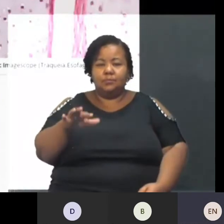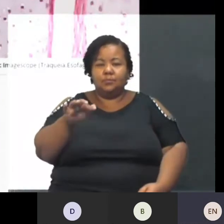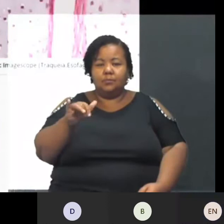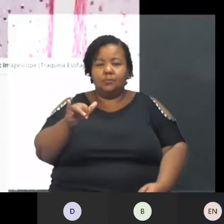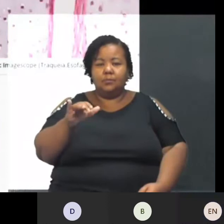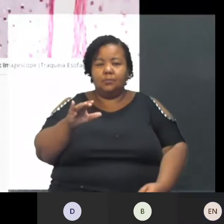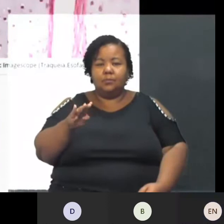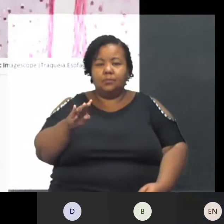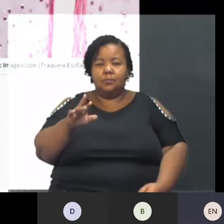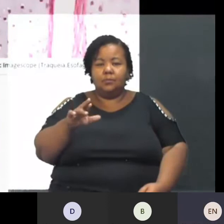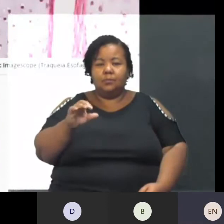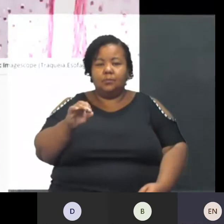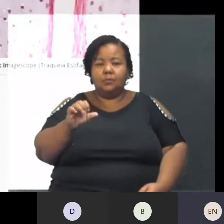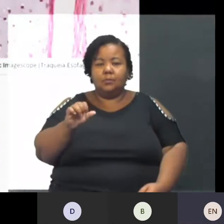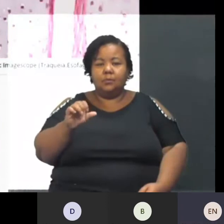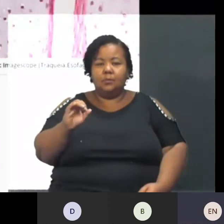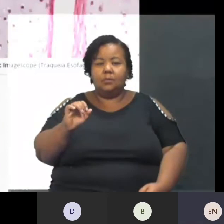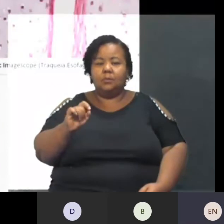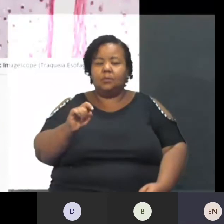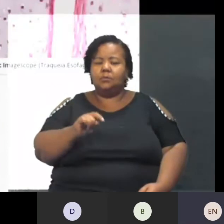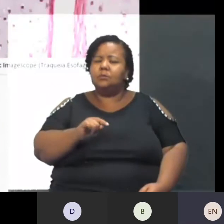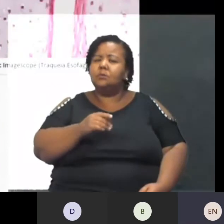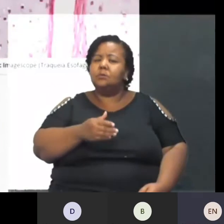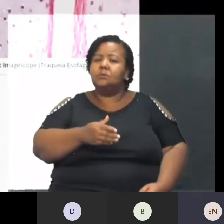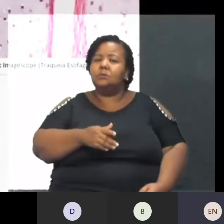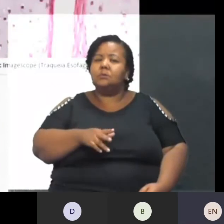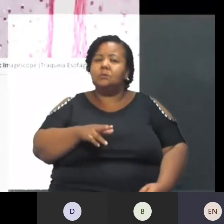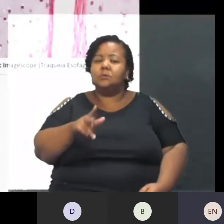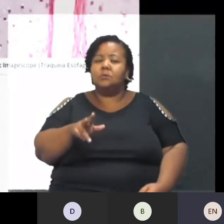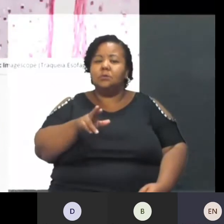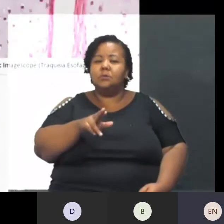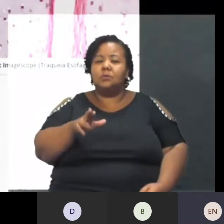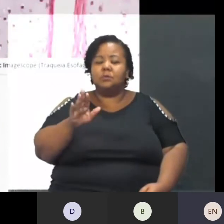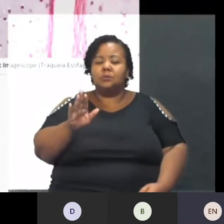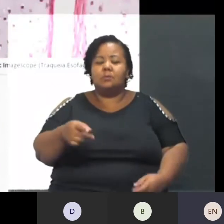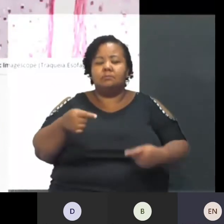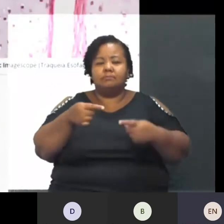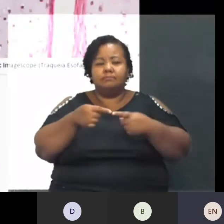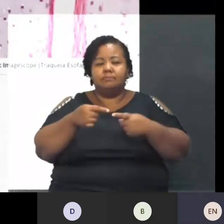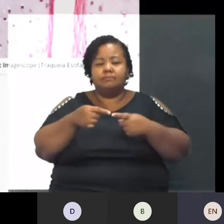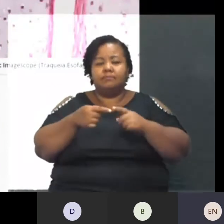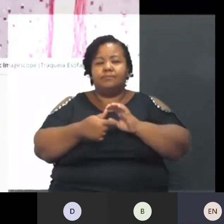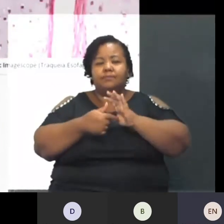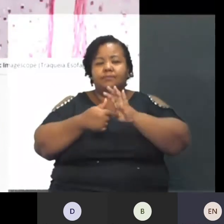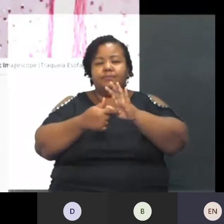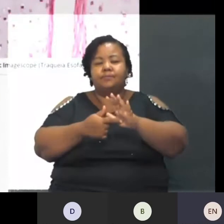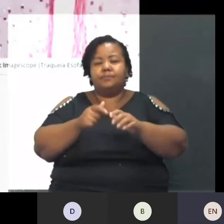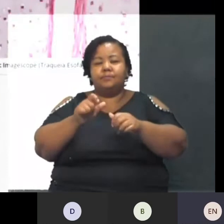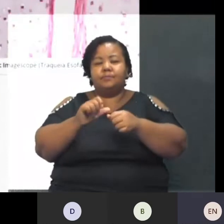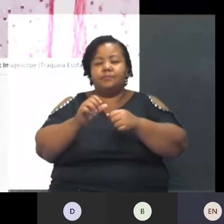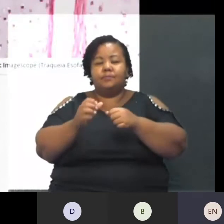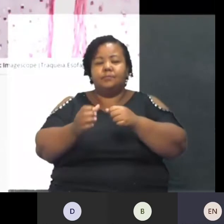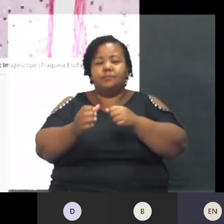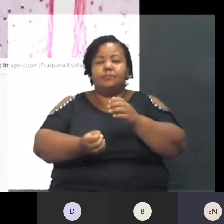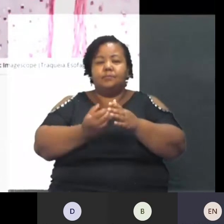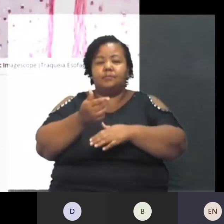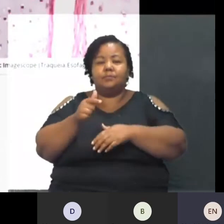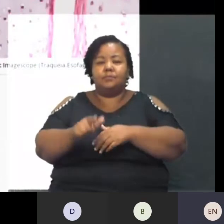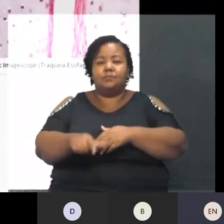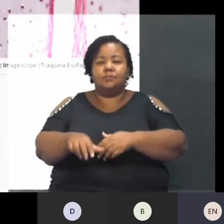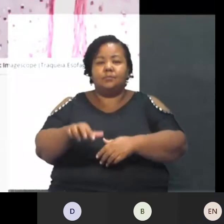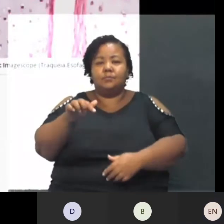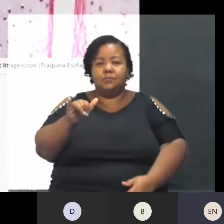fibroso. O que é o pericôndrio fibroso? Como o próprio nome já diz, é o pericôndrio formado basicamente